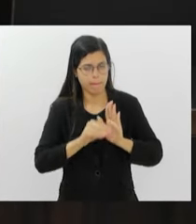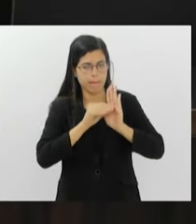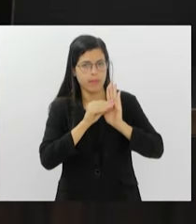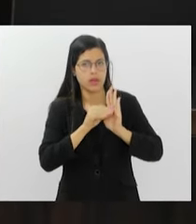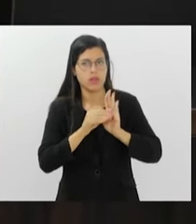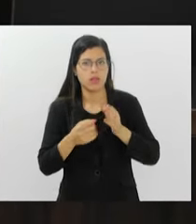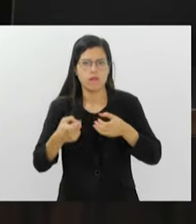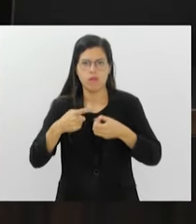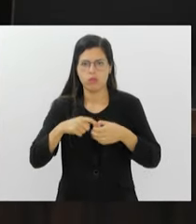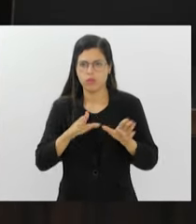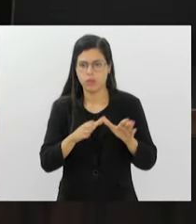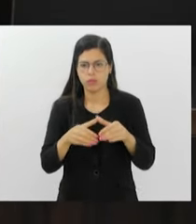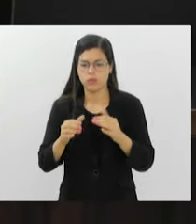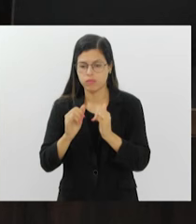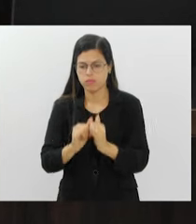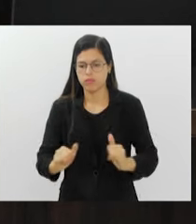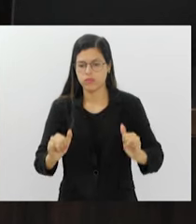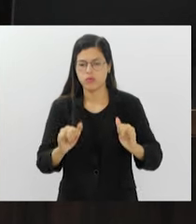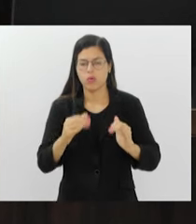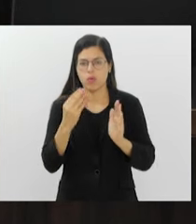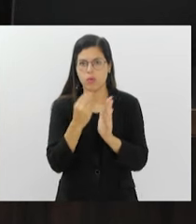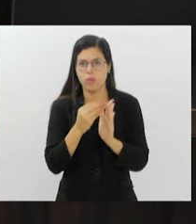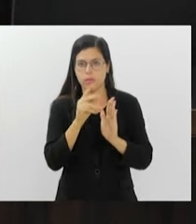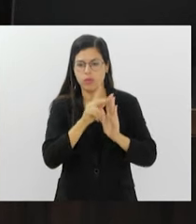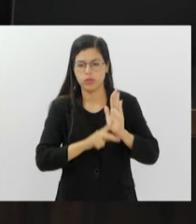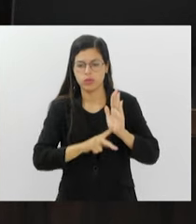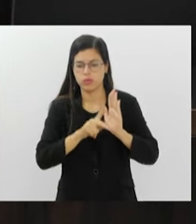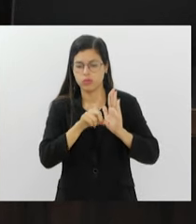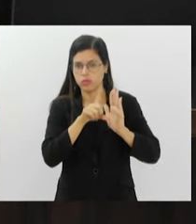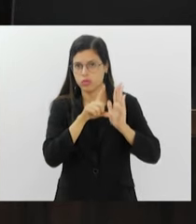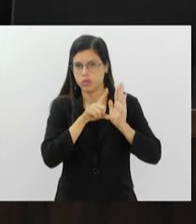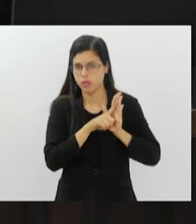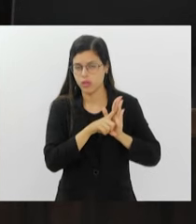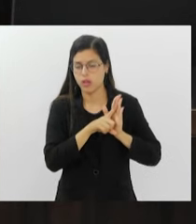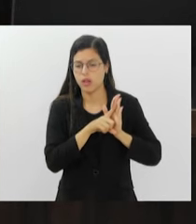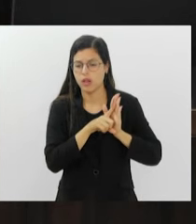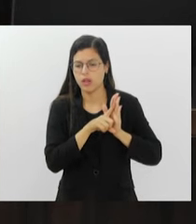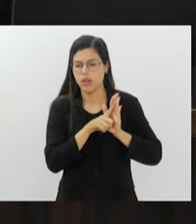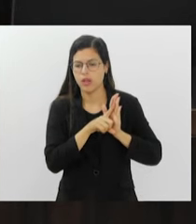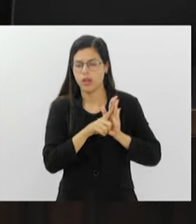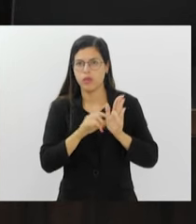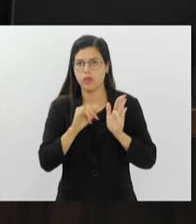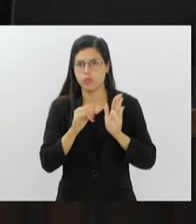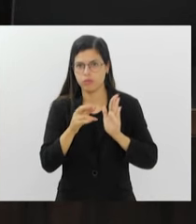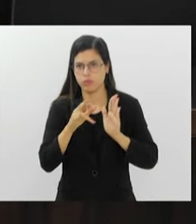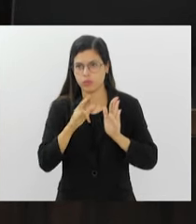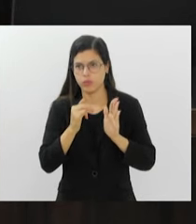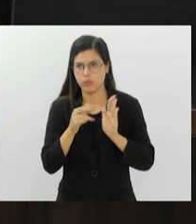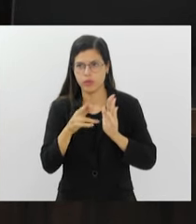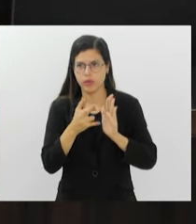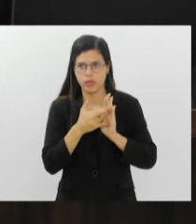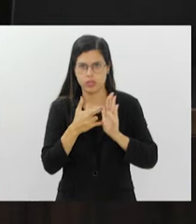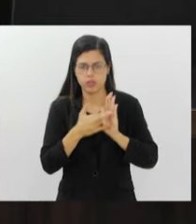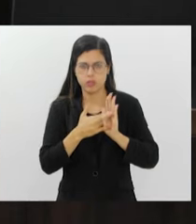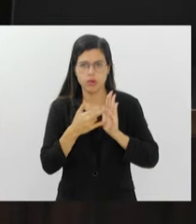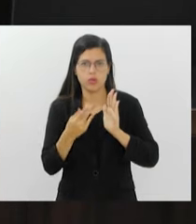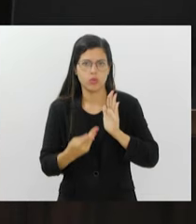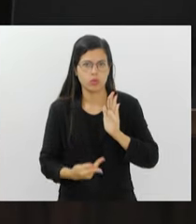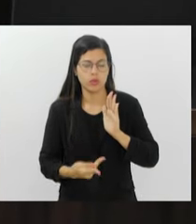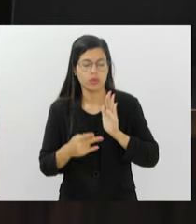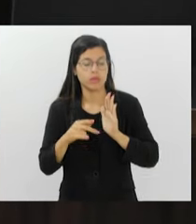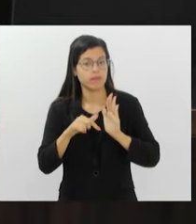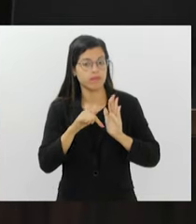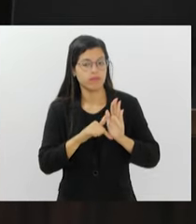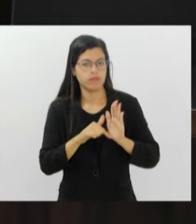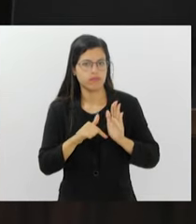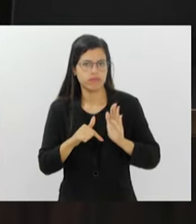retorno às comissões anuncio incluído na ordem do dia de acordo com o inciso primeiro do artigo 47 do Regimento Interno em